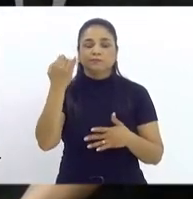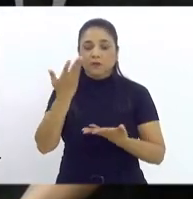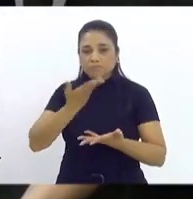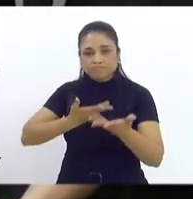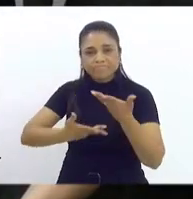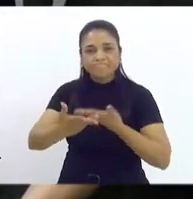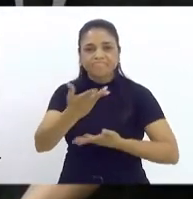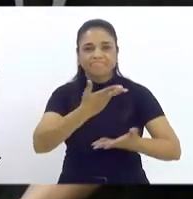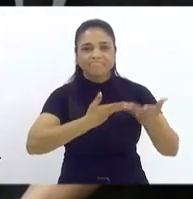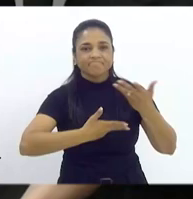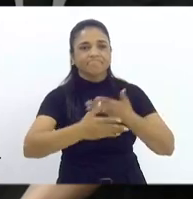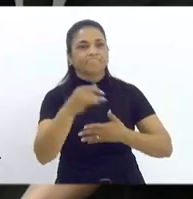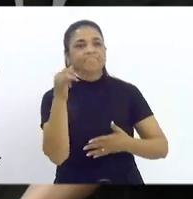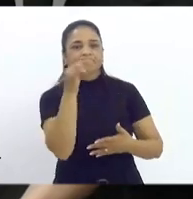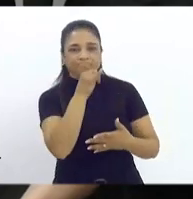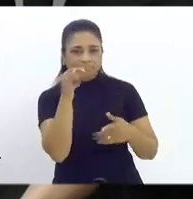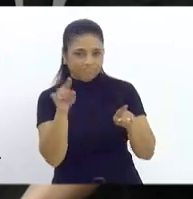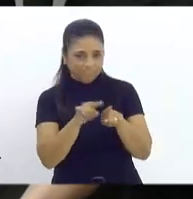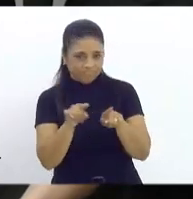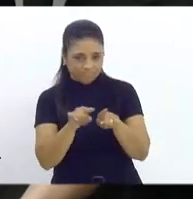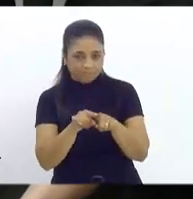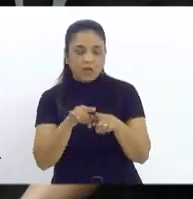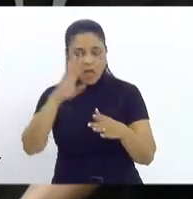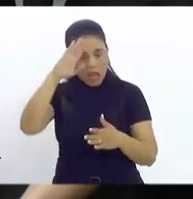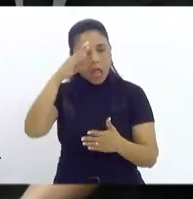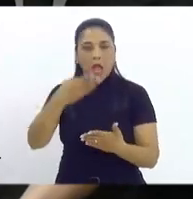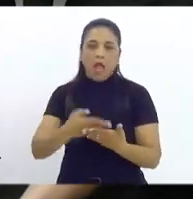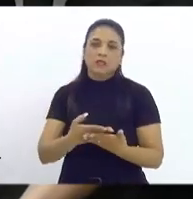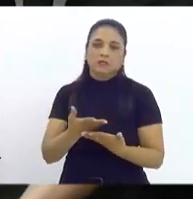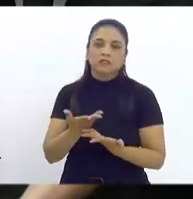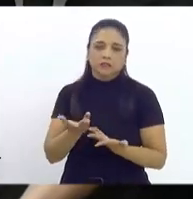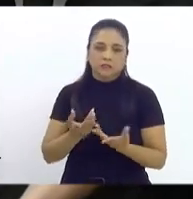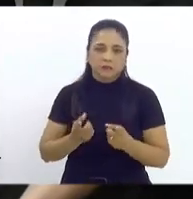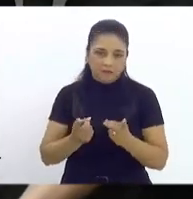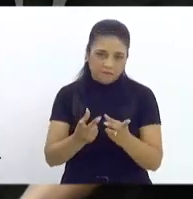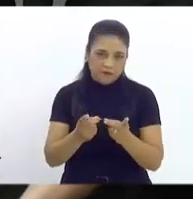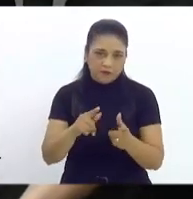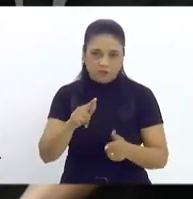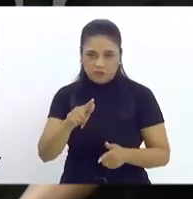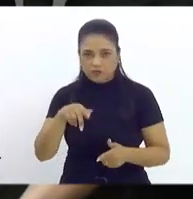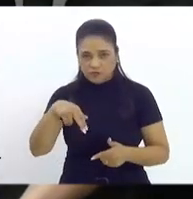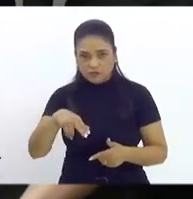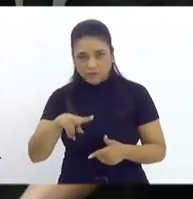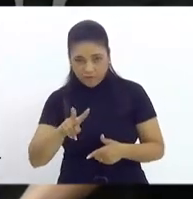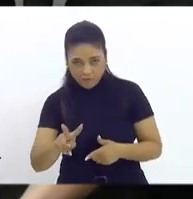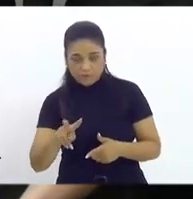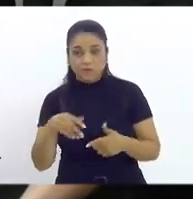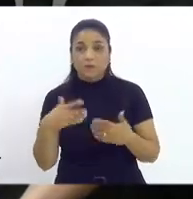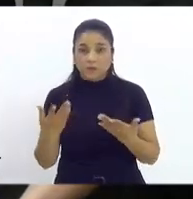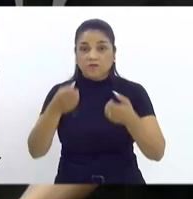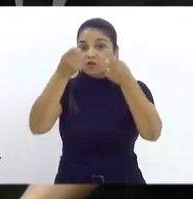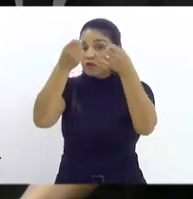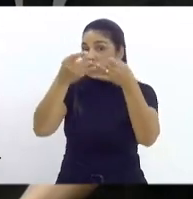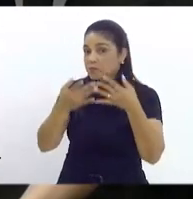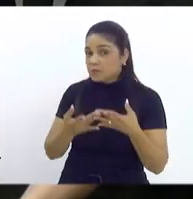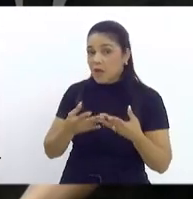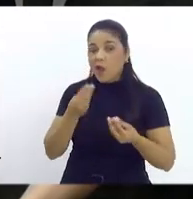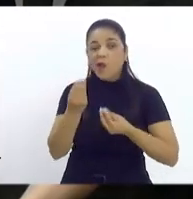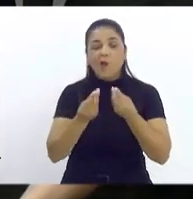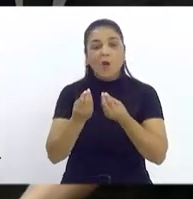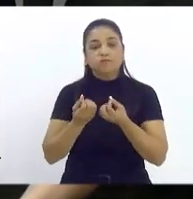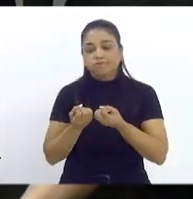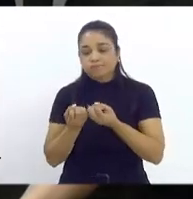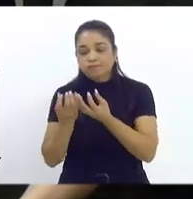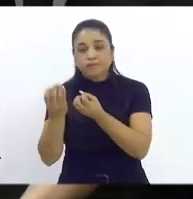gente acredita nesse mercado. Bom, vou explicar um pouquinho como é uma